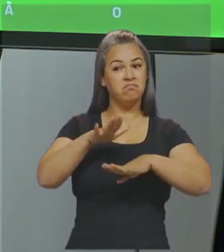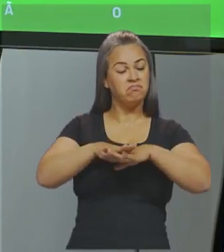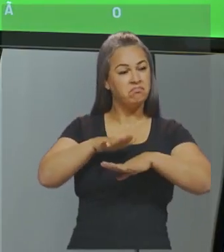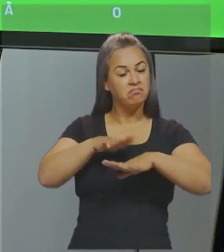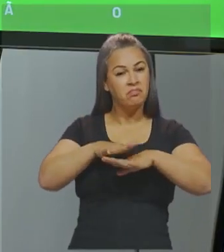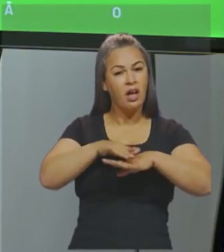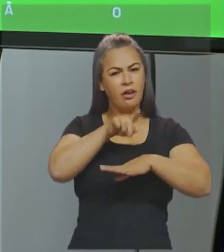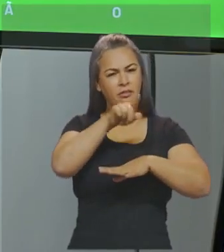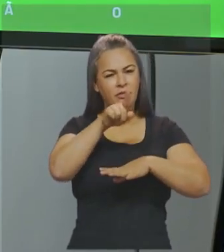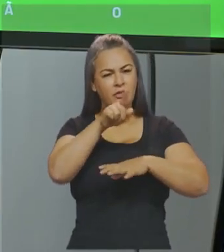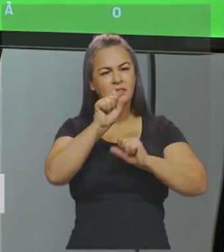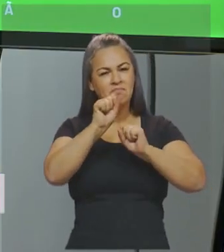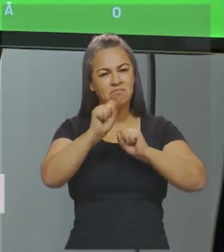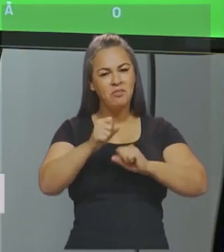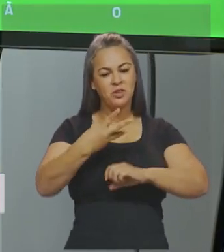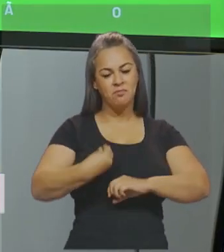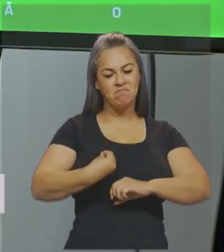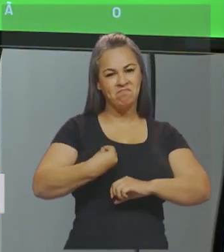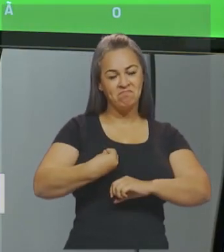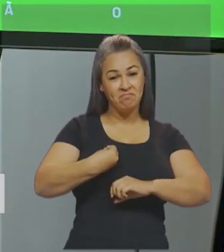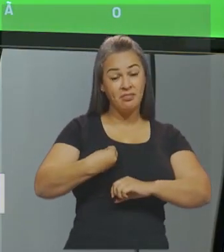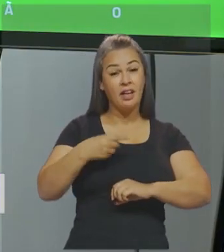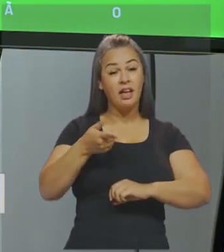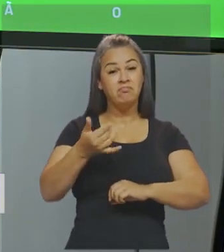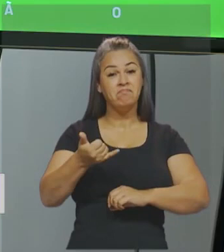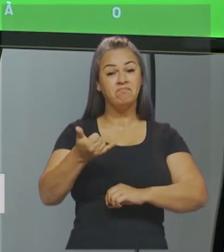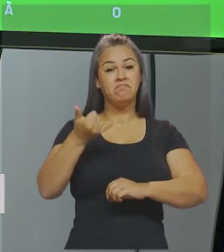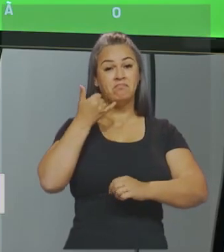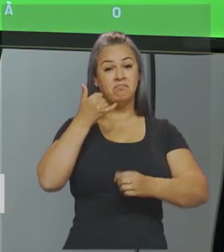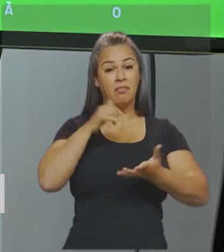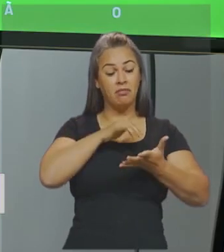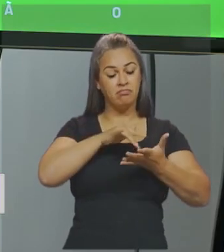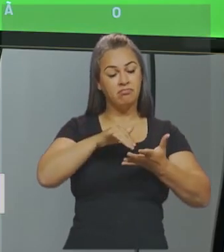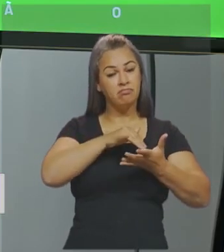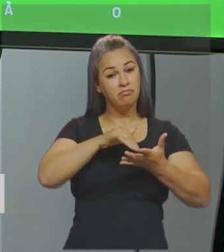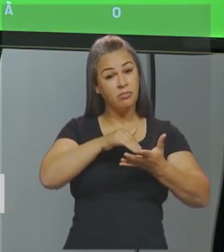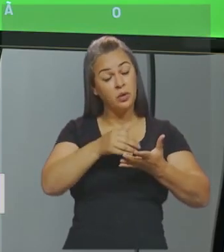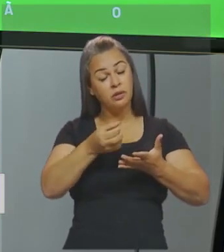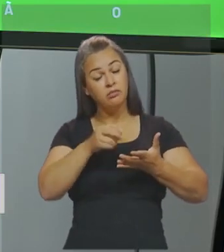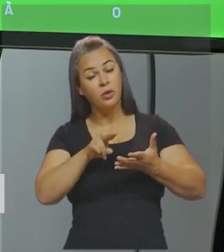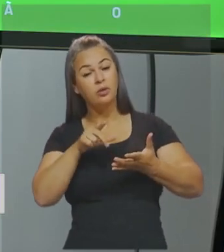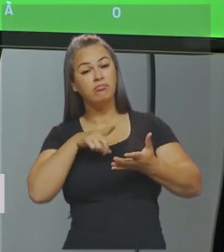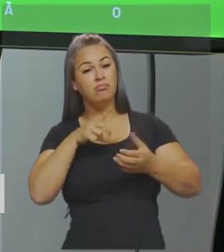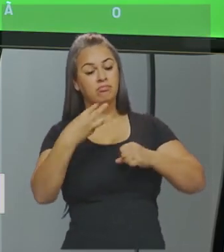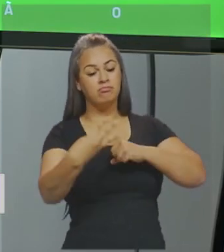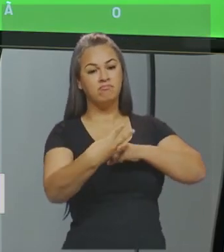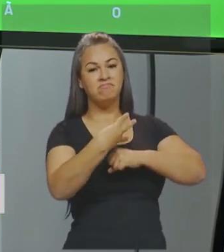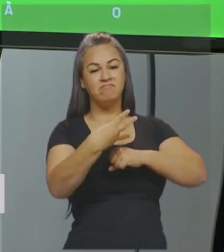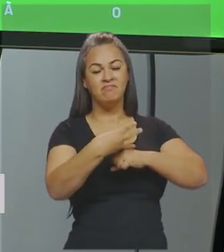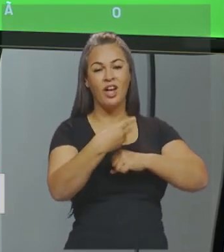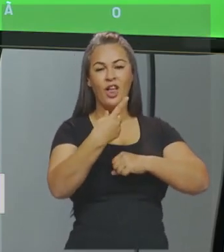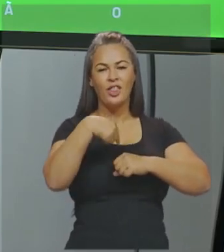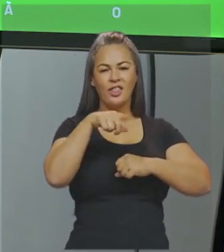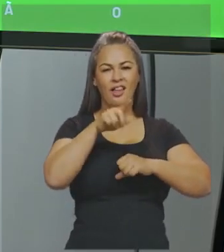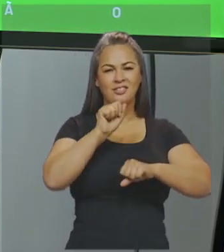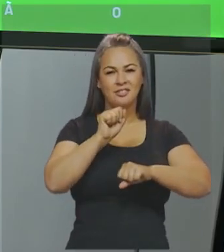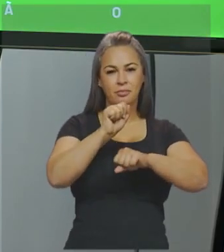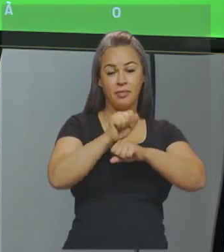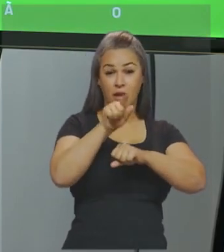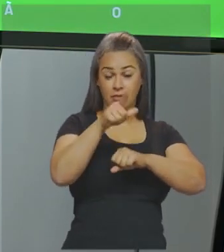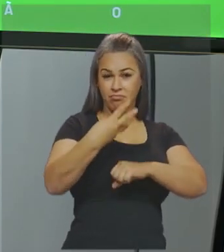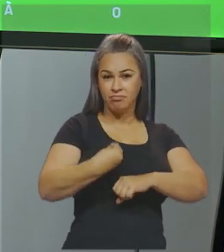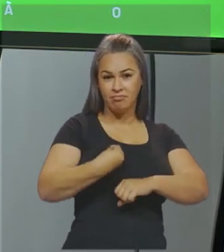dessa conversa. Ligue para o nosso telefone fixo ou envie uma mensagem para o nosso WhatsApp. Estamos esperando a sua